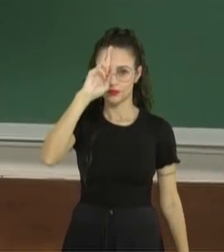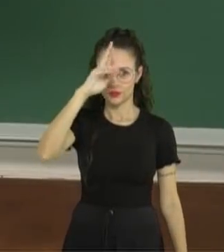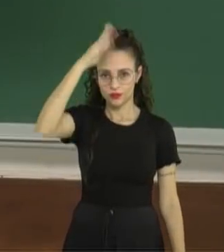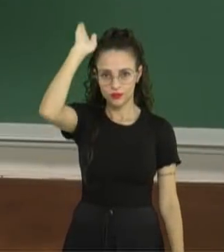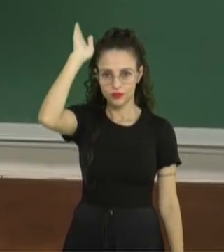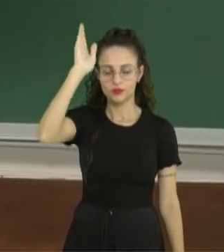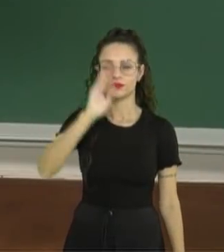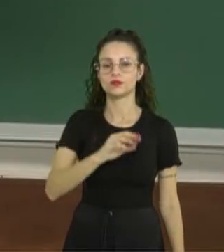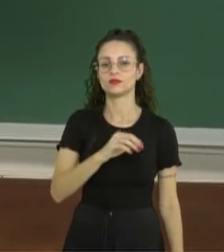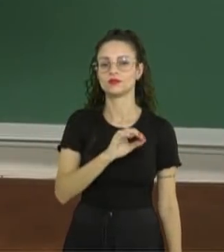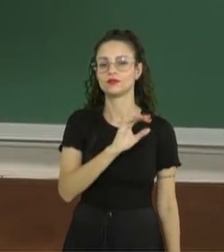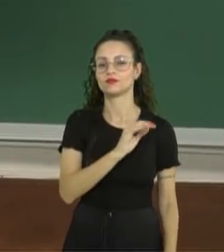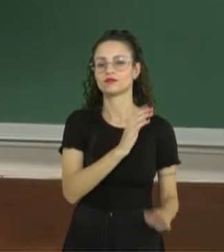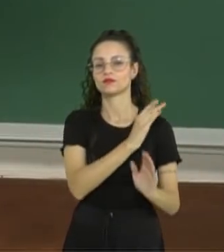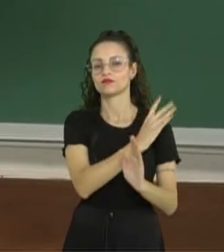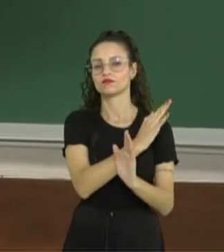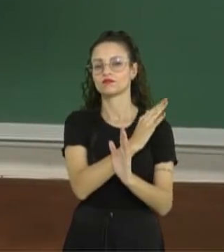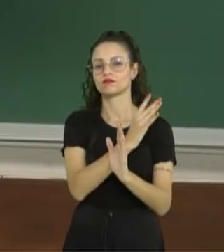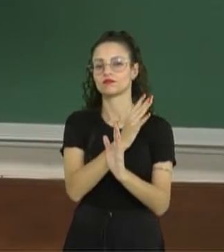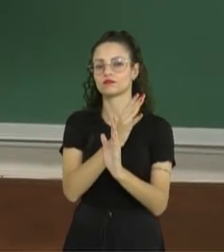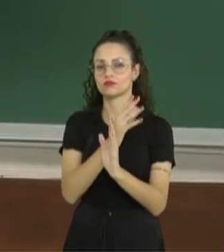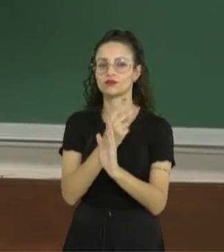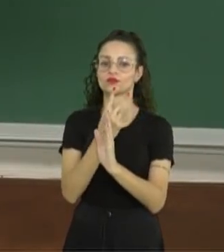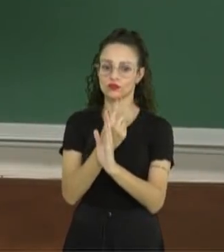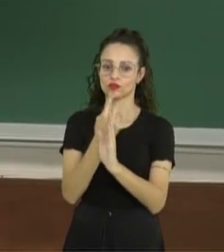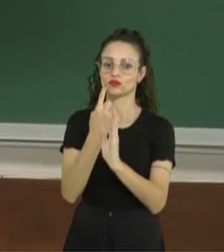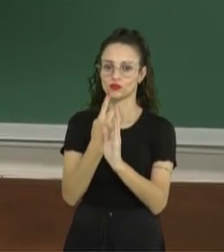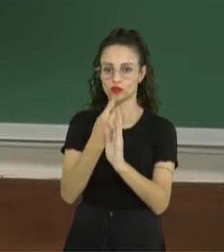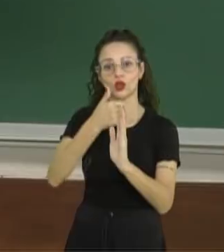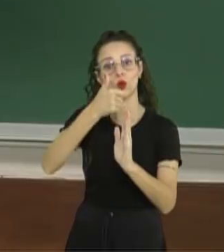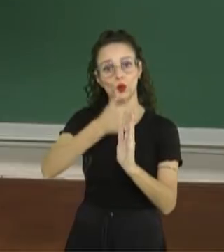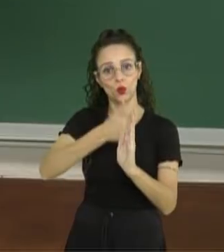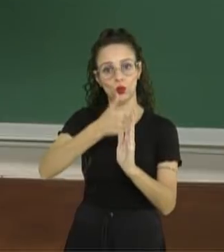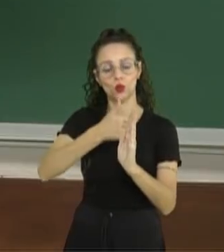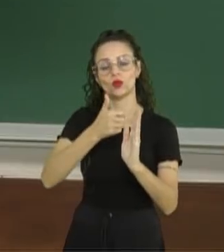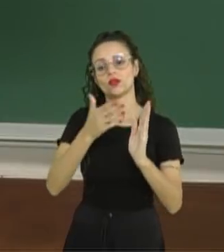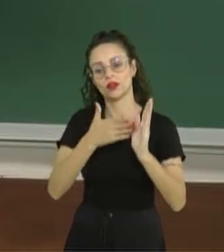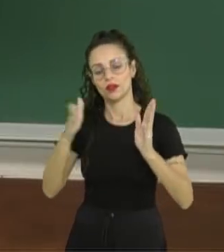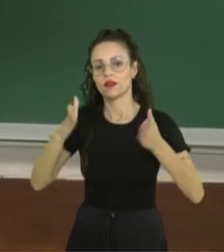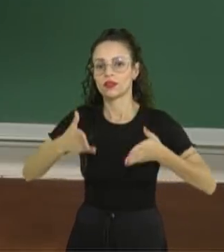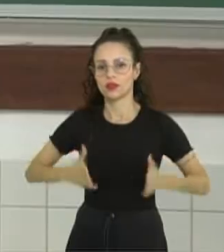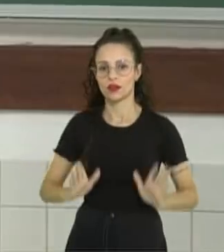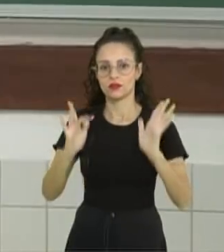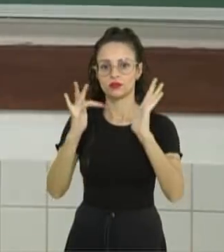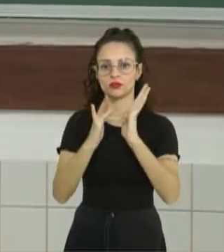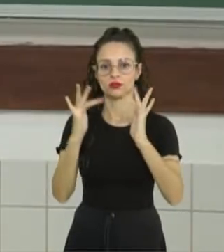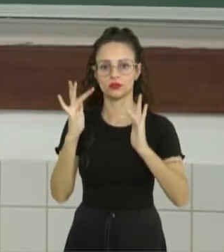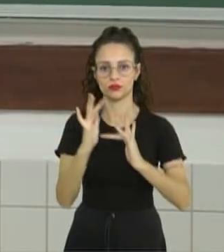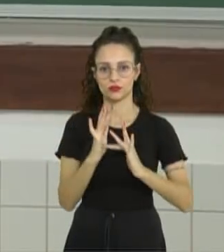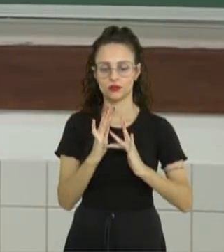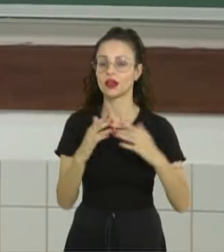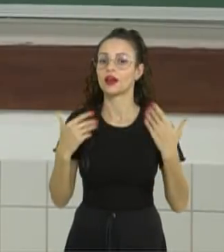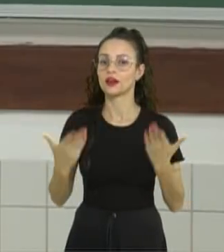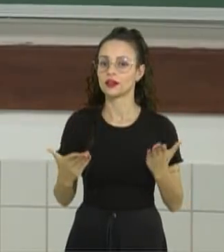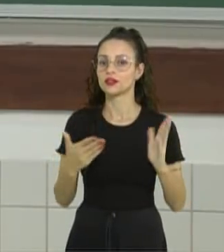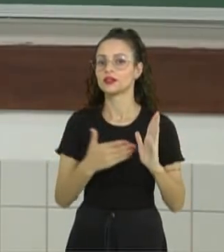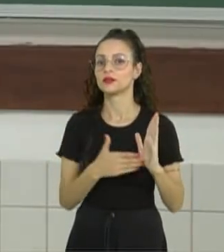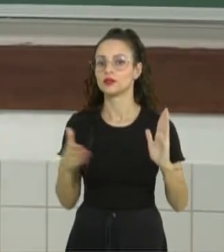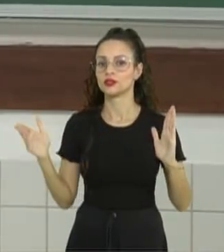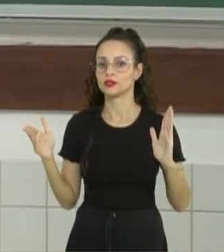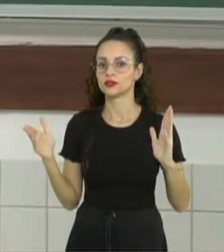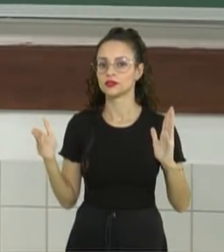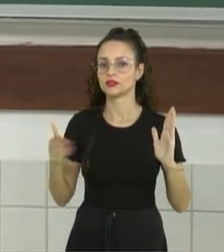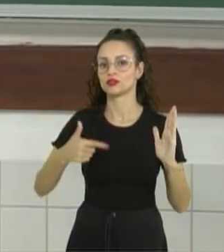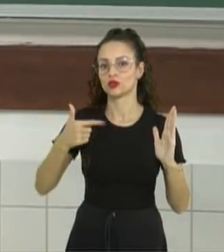12, 8, 7, 6, 5, 4, 3, 2, 1. Se entende que é o nascimento de Cristo. Depois,